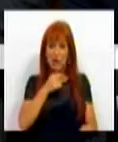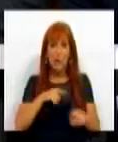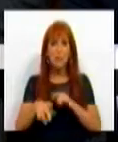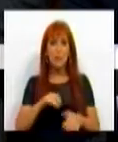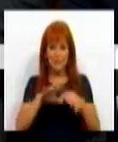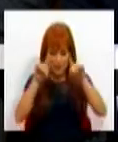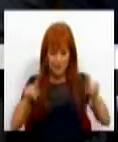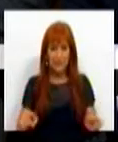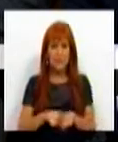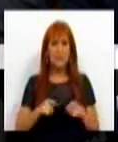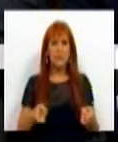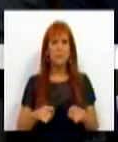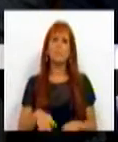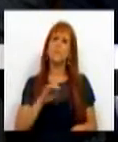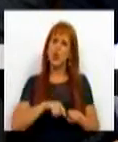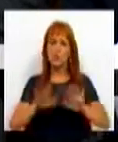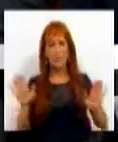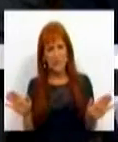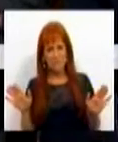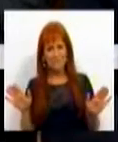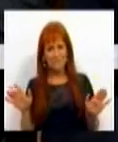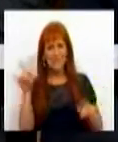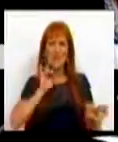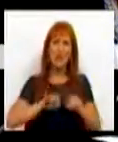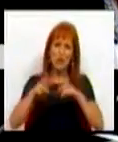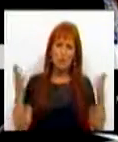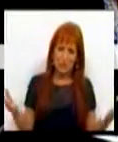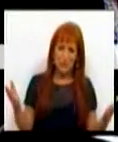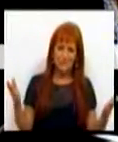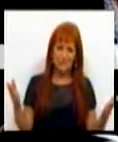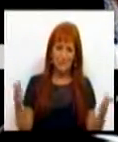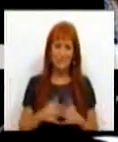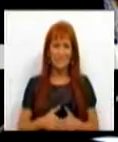medidas políticas no quadro... Senhores deputados. Senhor deputado, senhores deputados.